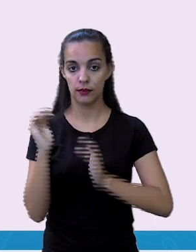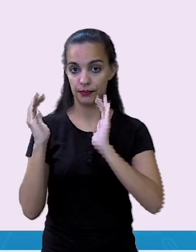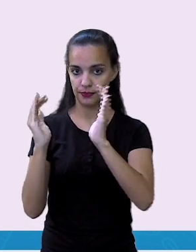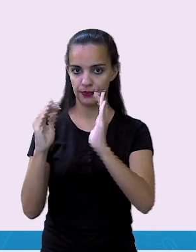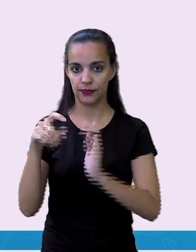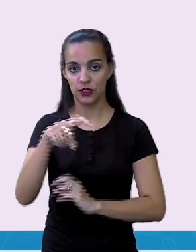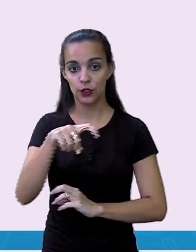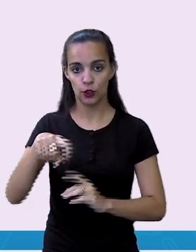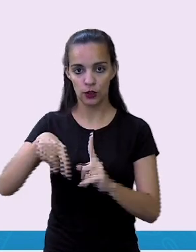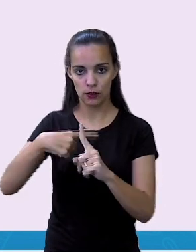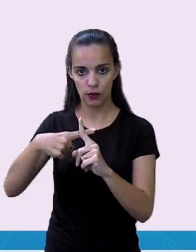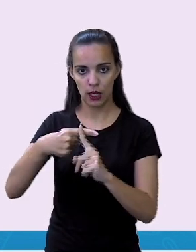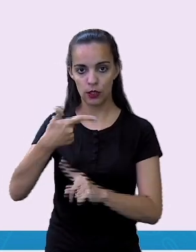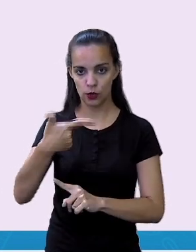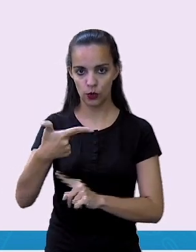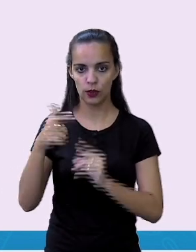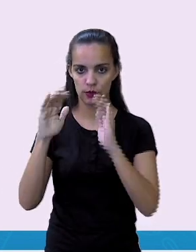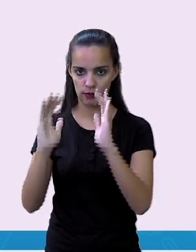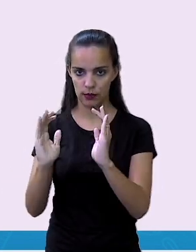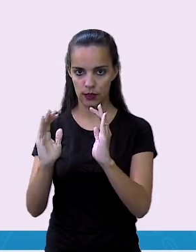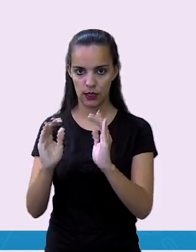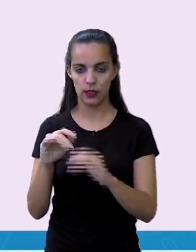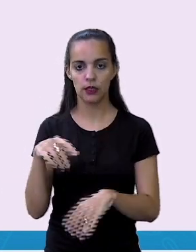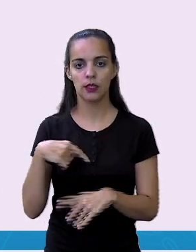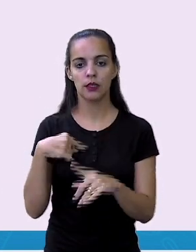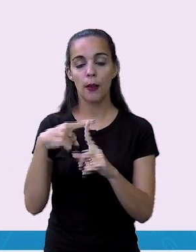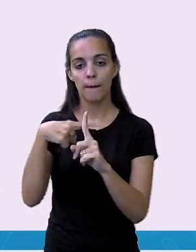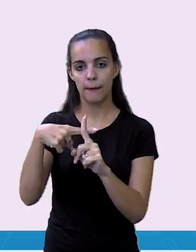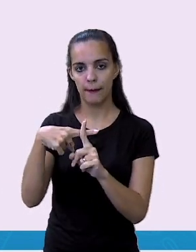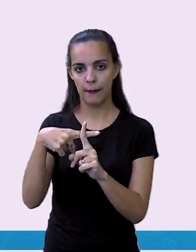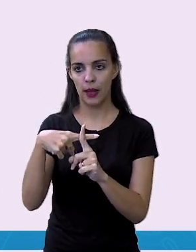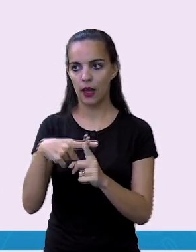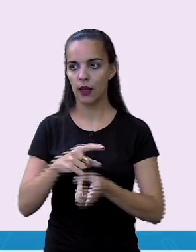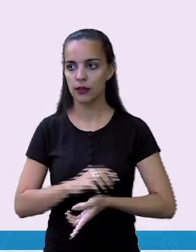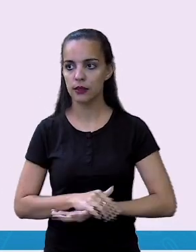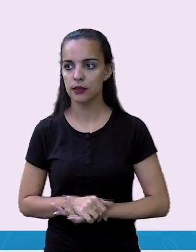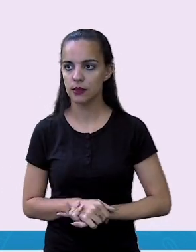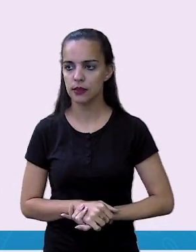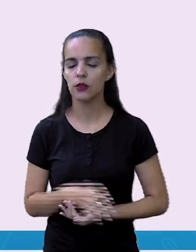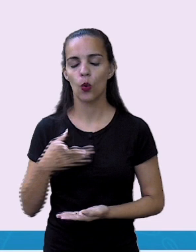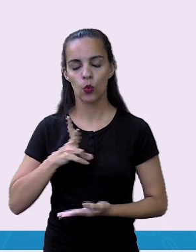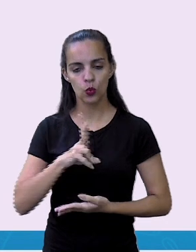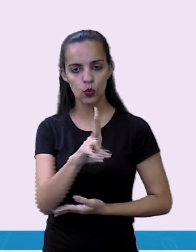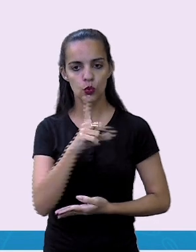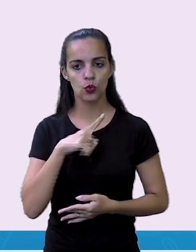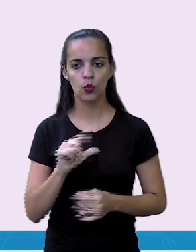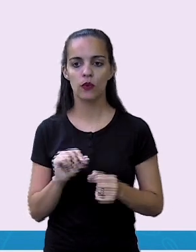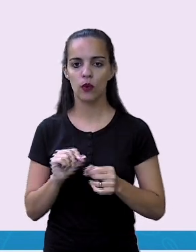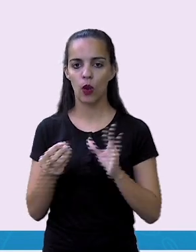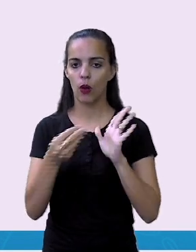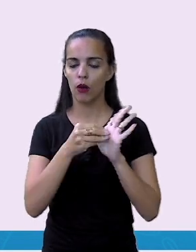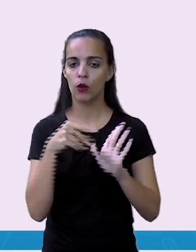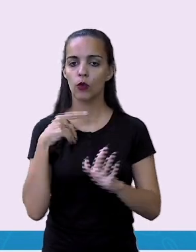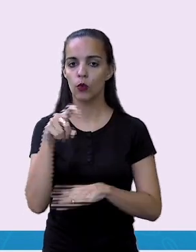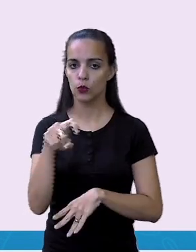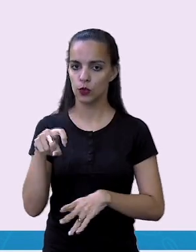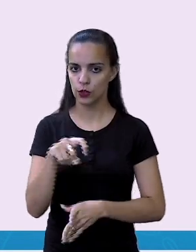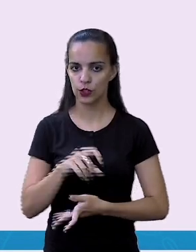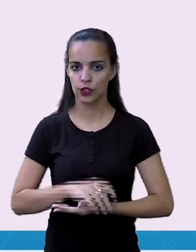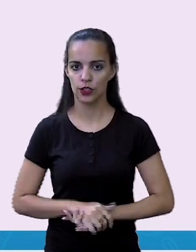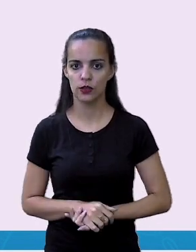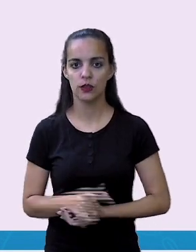X mais 2. O divisor comum entre 5x e 10 é